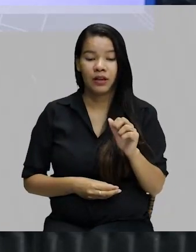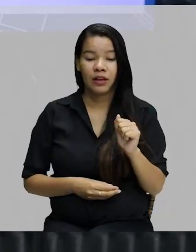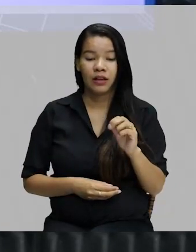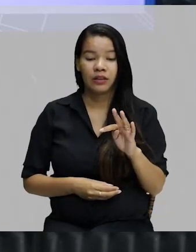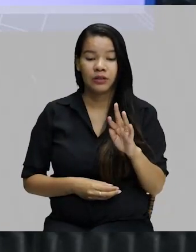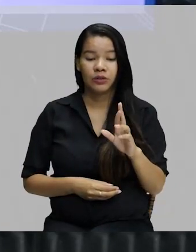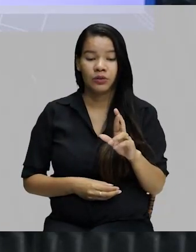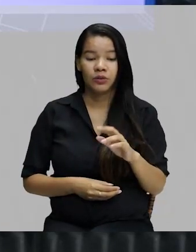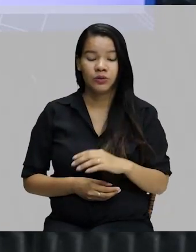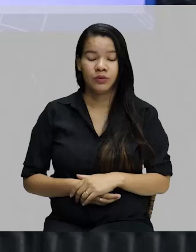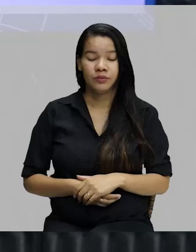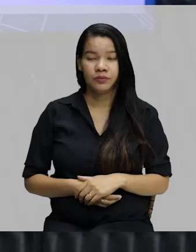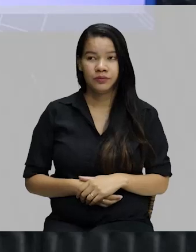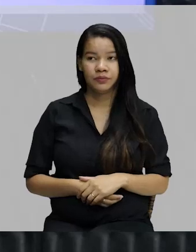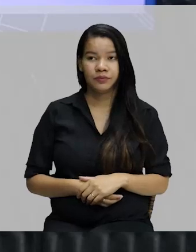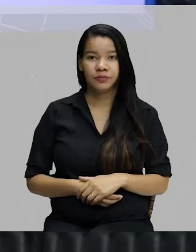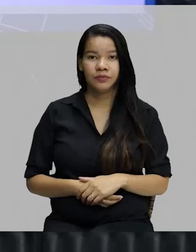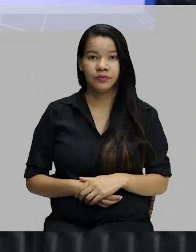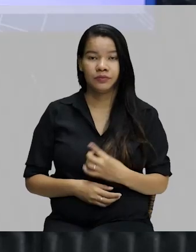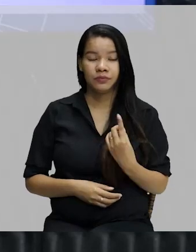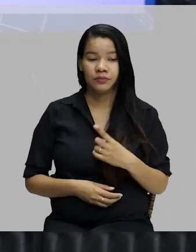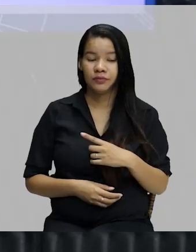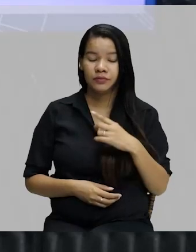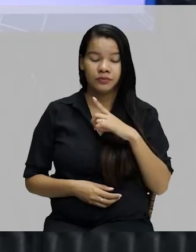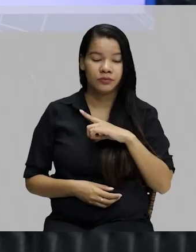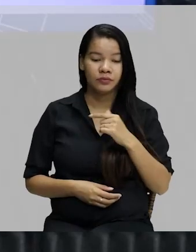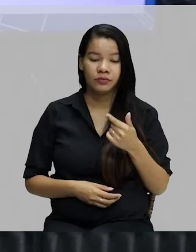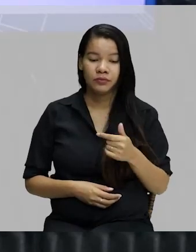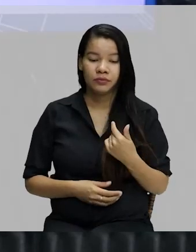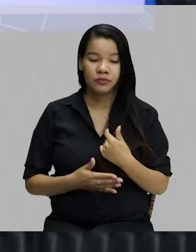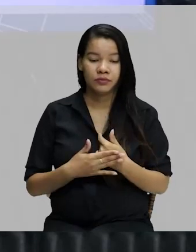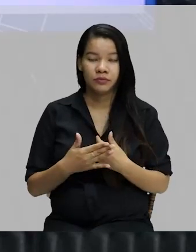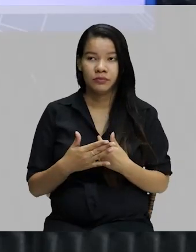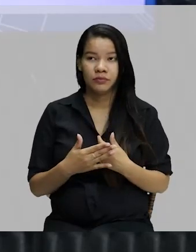de desperdício de combustível, porque a gente não tem mais